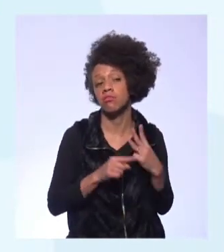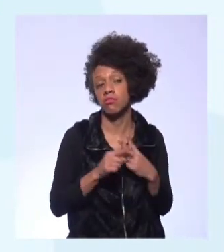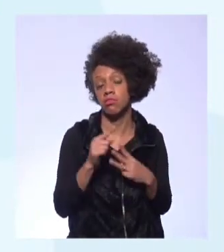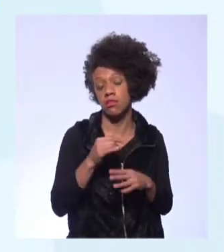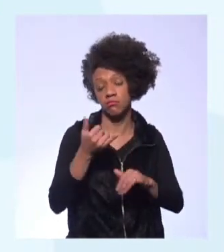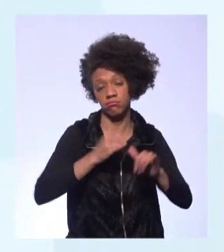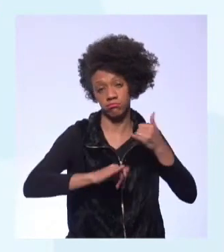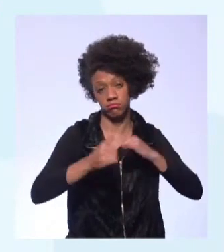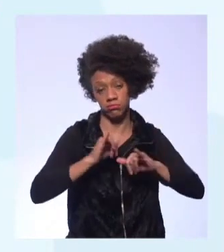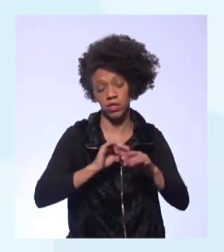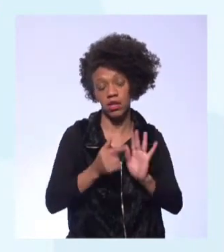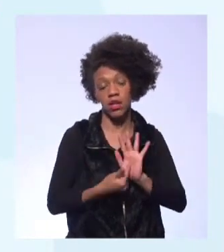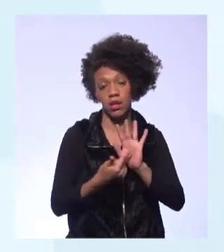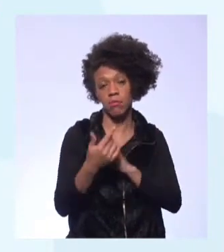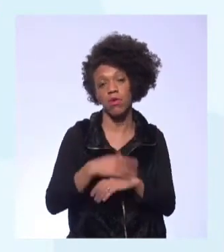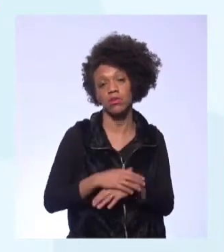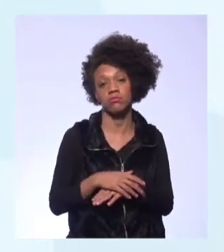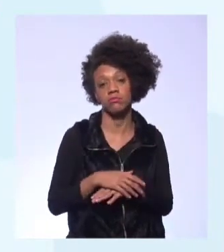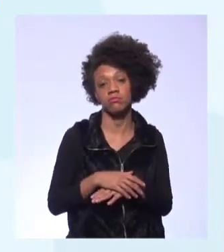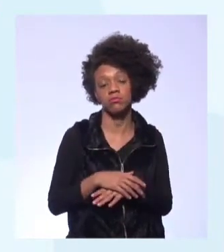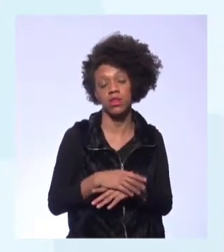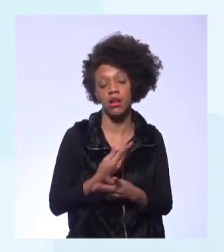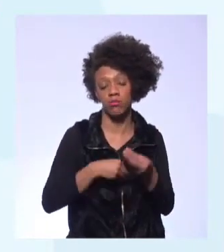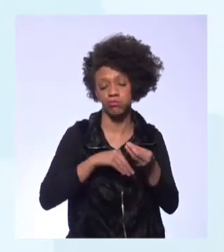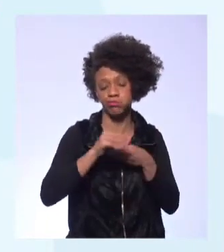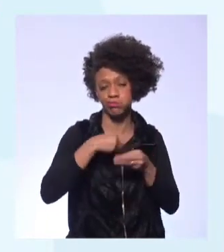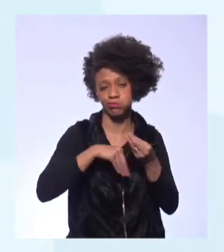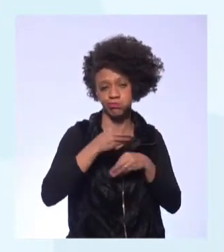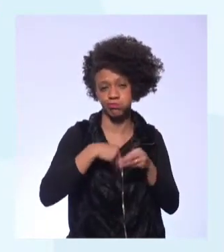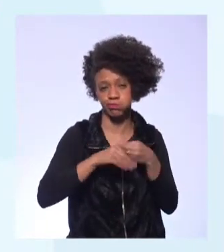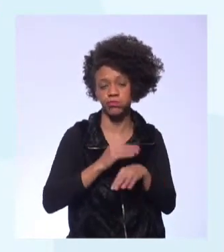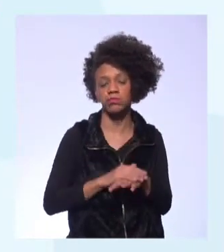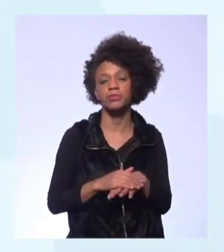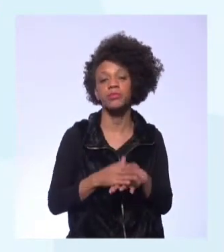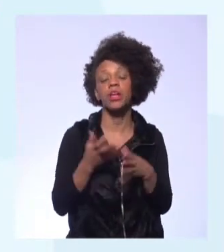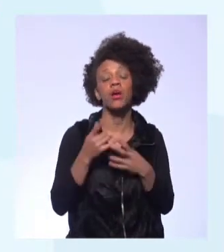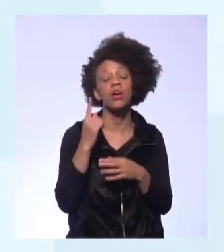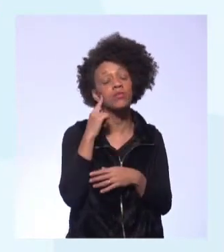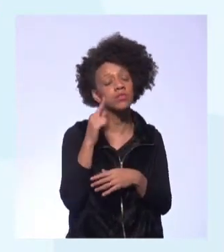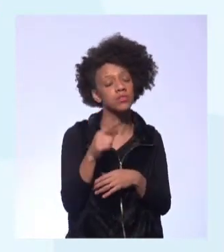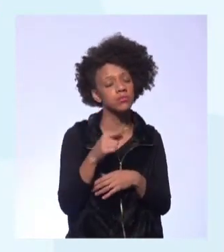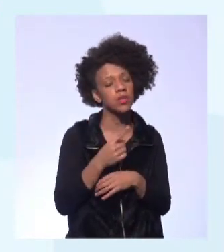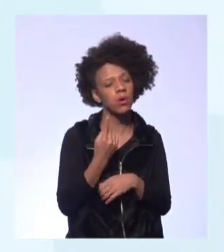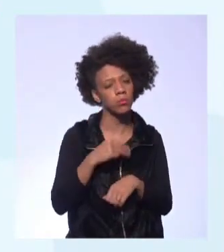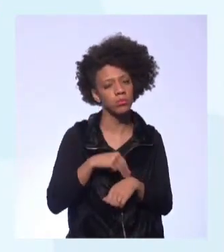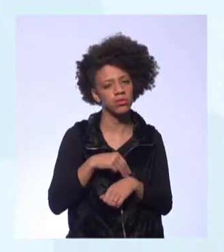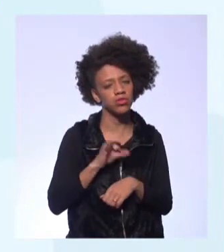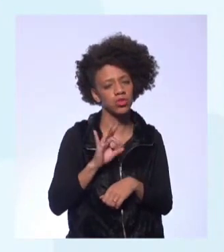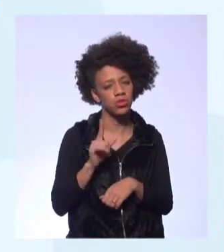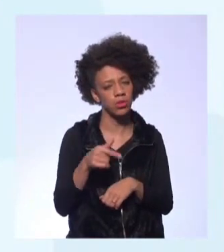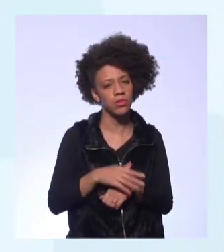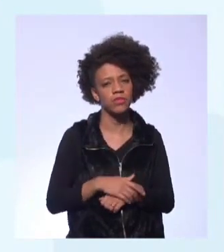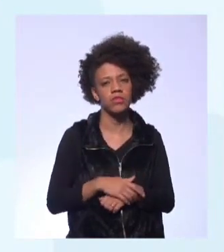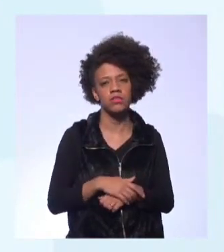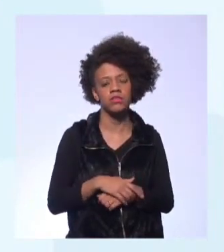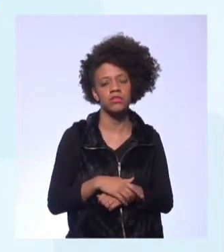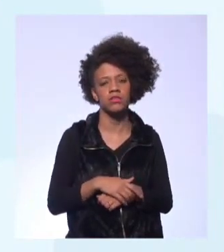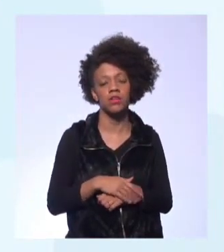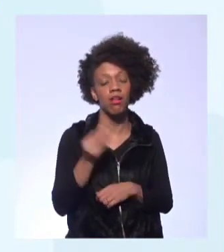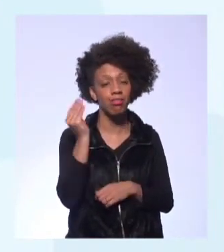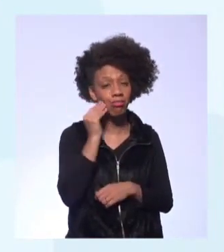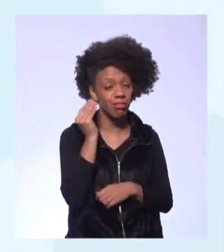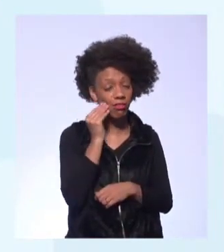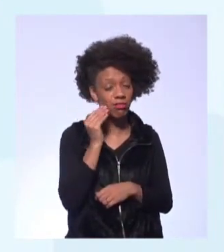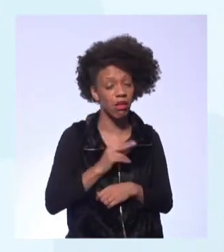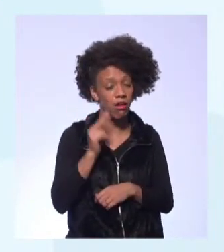químicas que demonstram a reação química. Aí eu quero que vocês pensem um pouquinho, vou dar um minutinho só para vocês